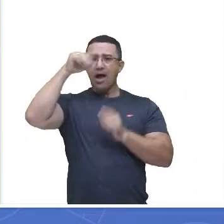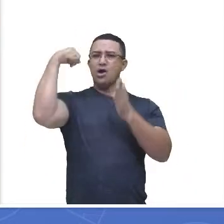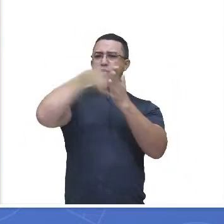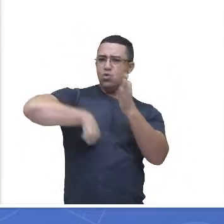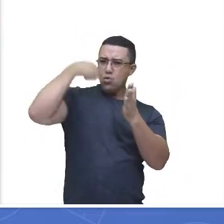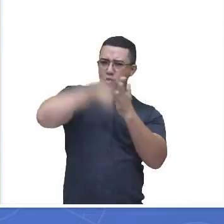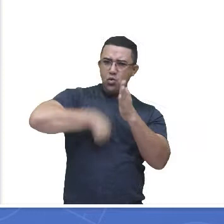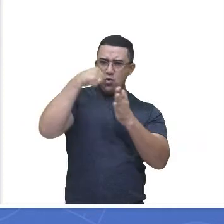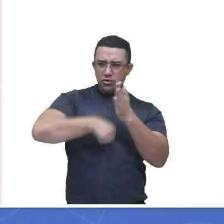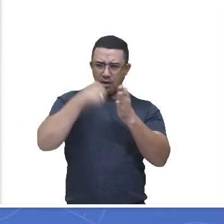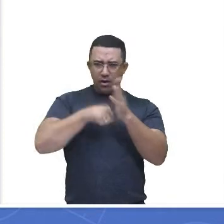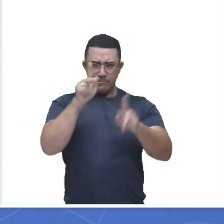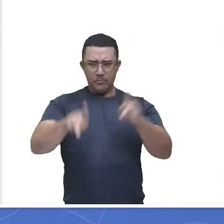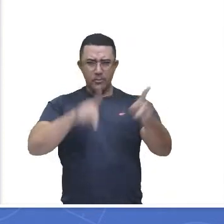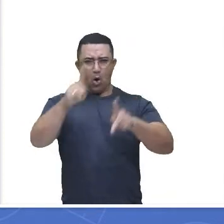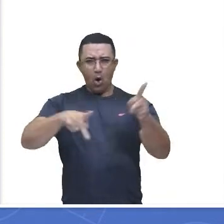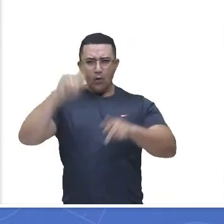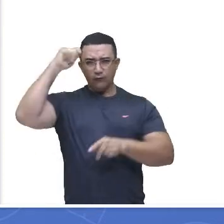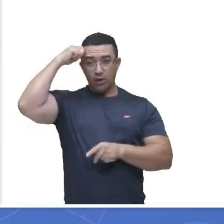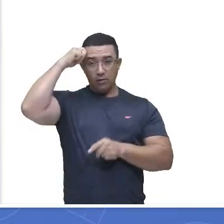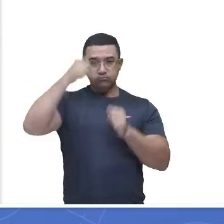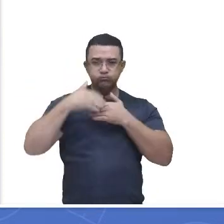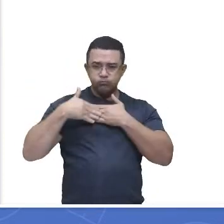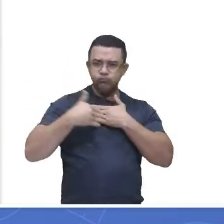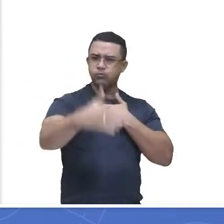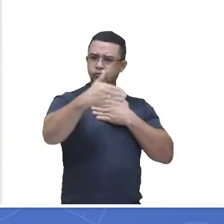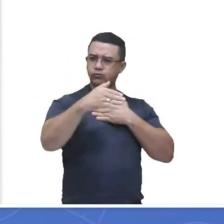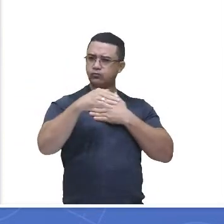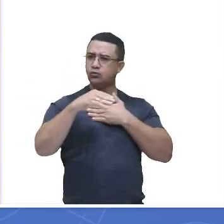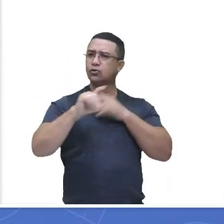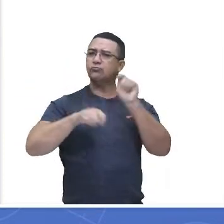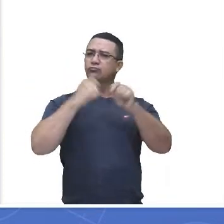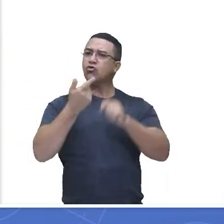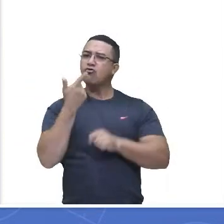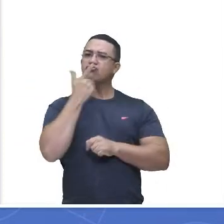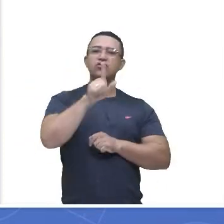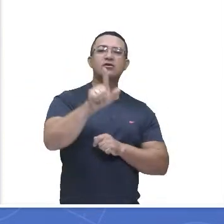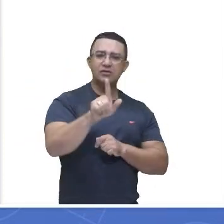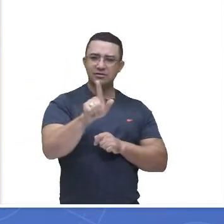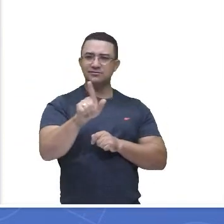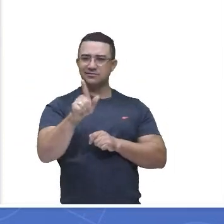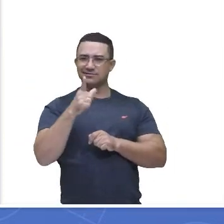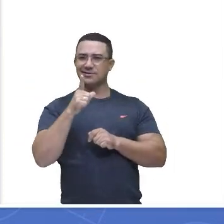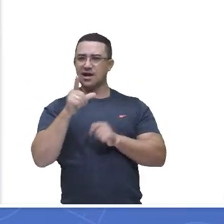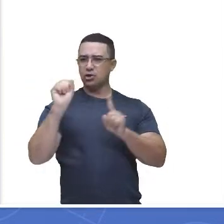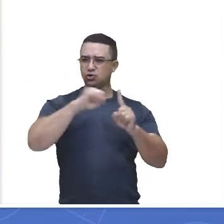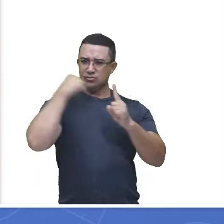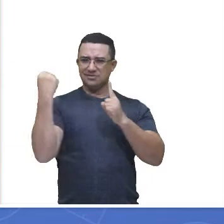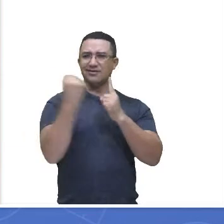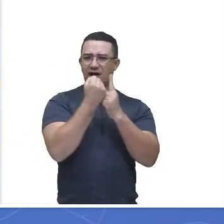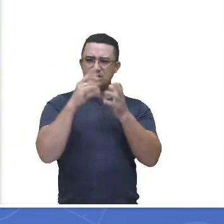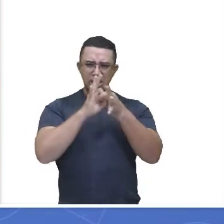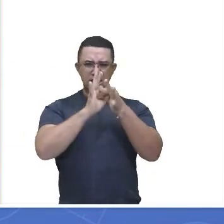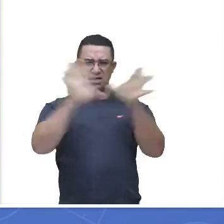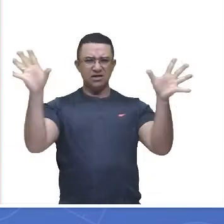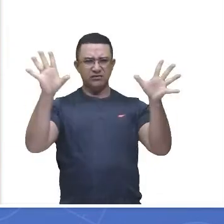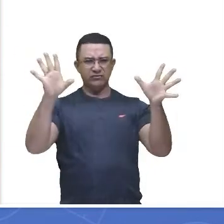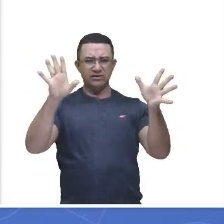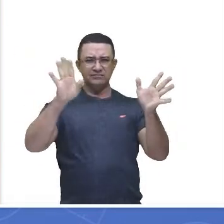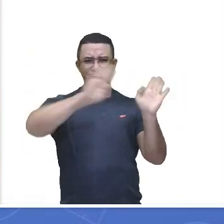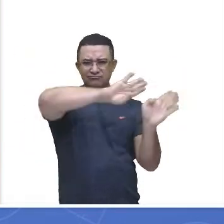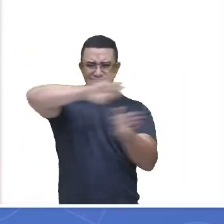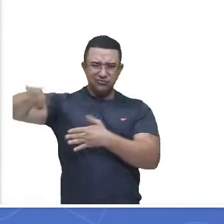povo negro para avançar na luta por uma sociedade livre de toda forma de opressão.